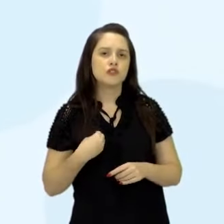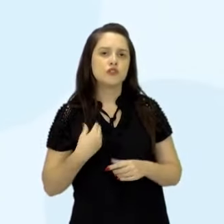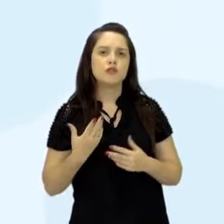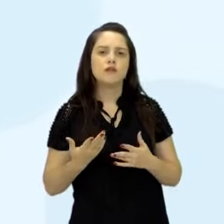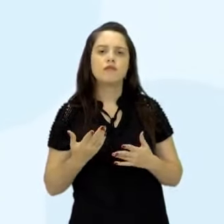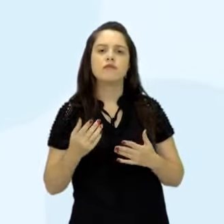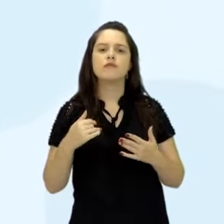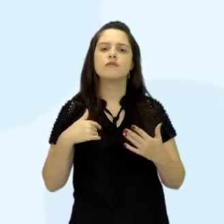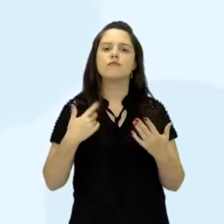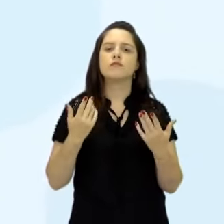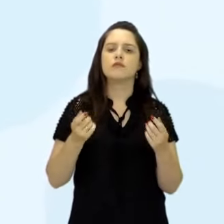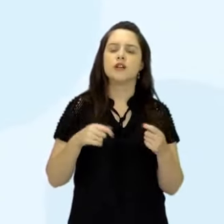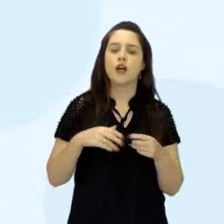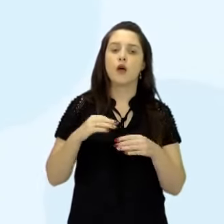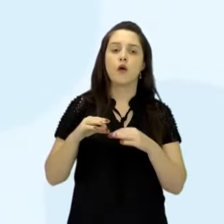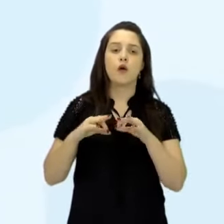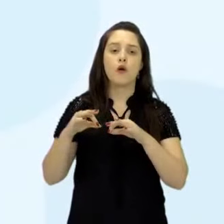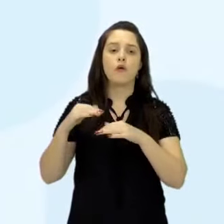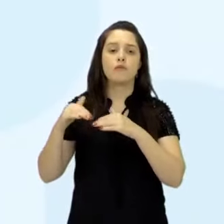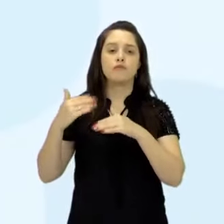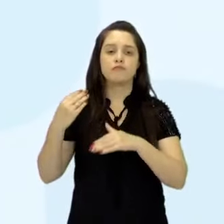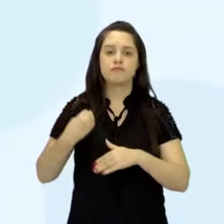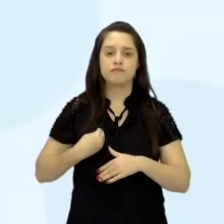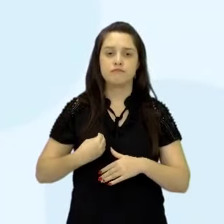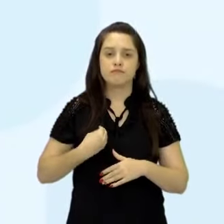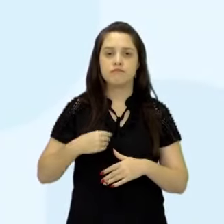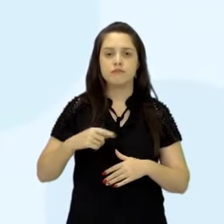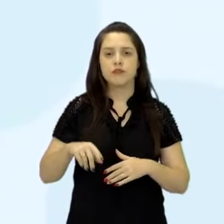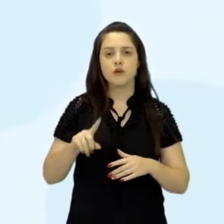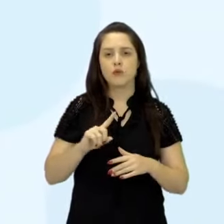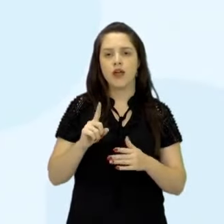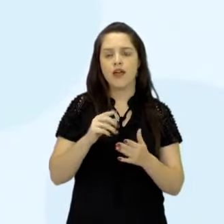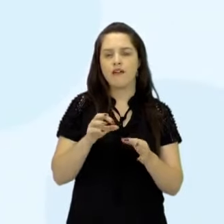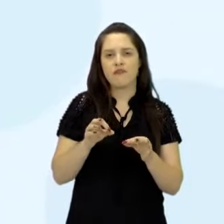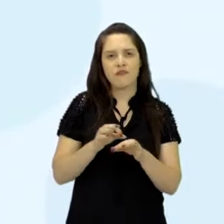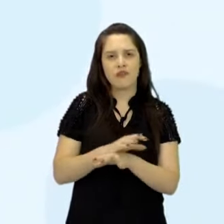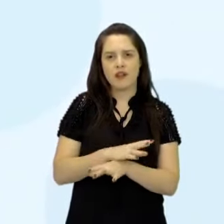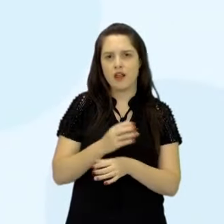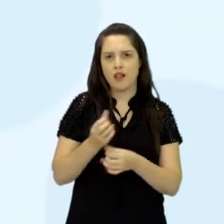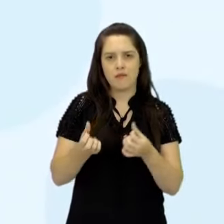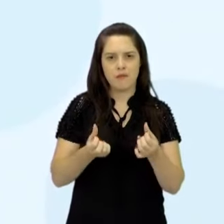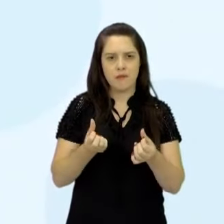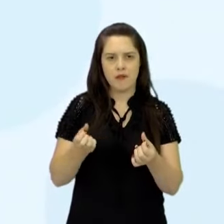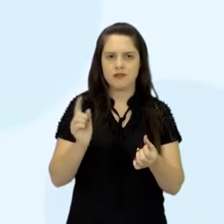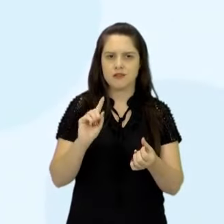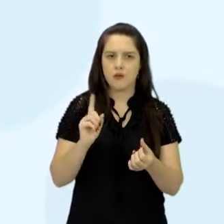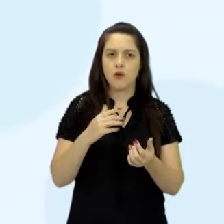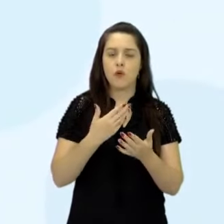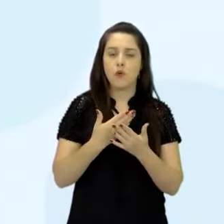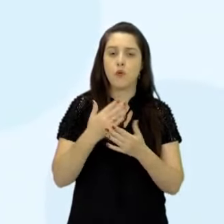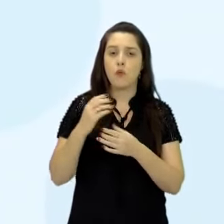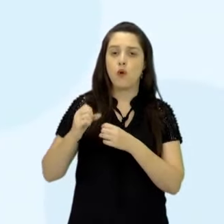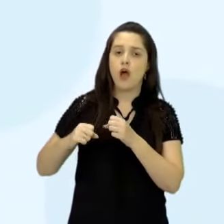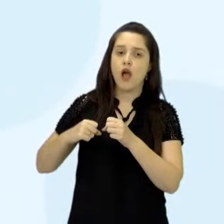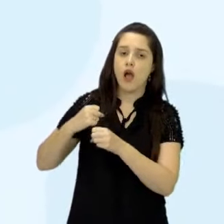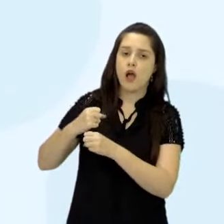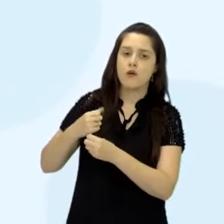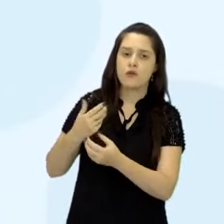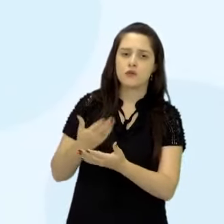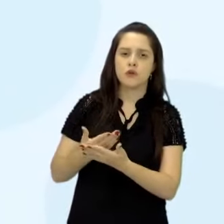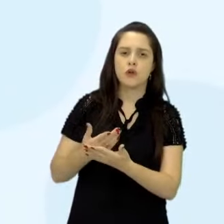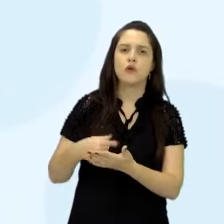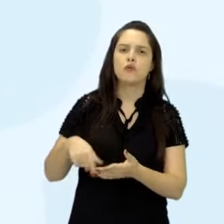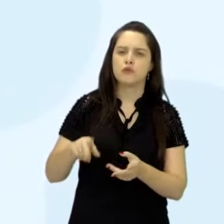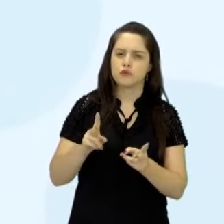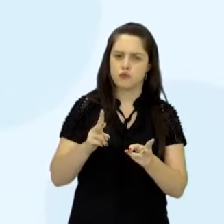moça aí bonita. O projeto de vida não é algo que se encerra no final de um bimestre ou até de um ano escolar. Ele continua acontecendo mesmo quando